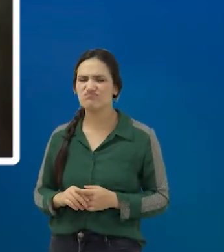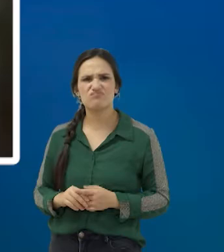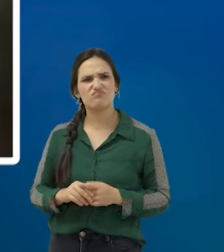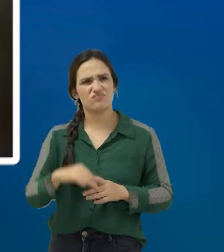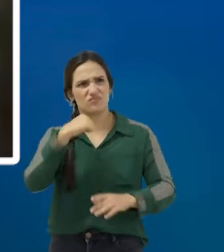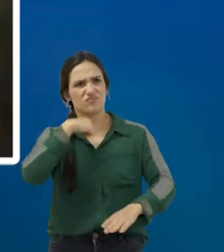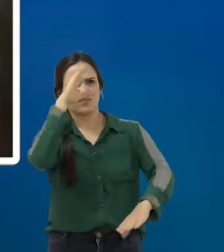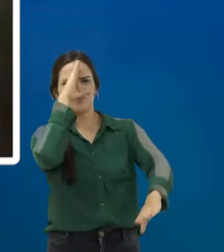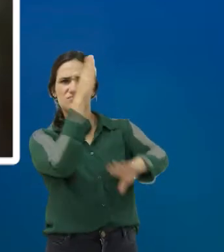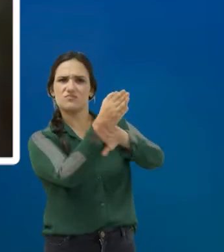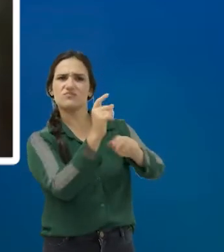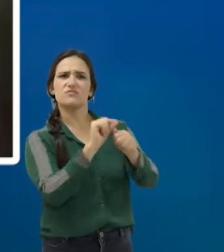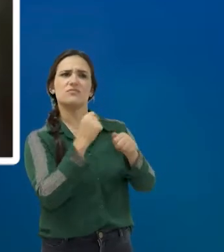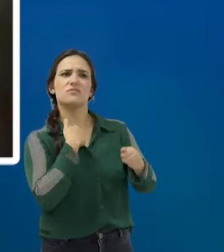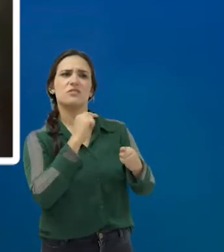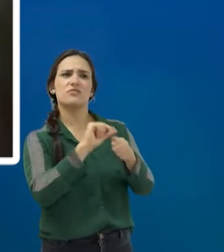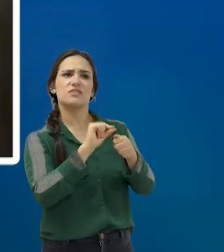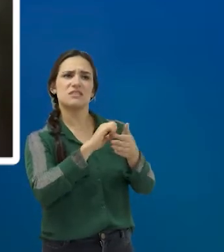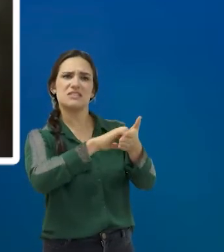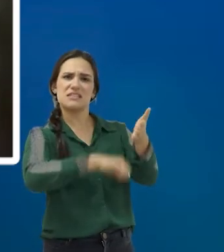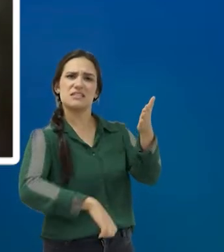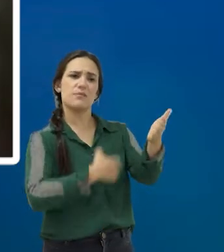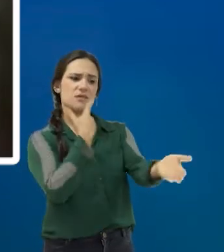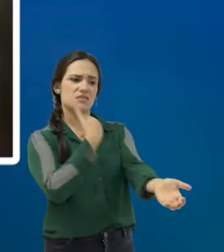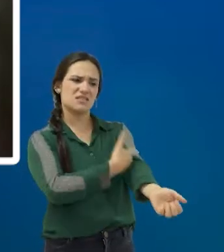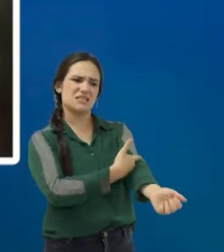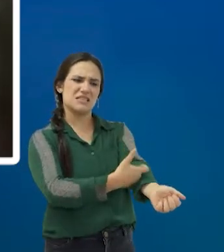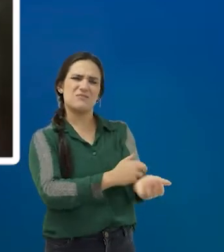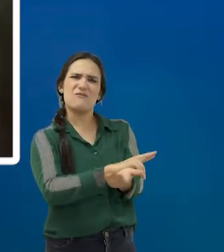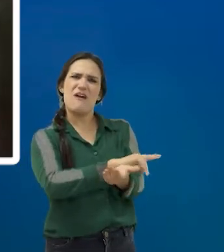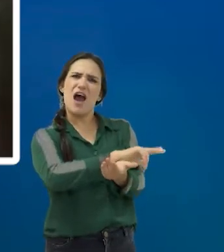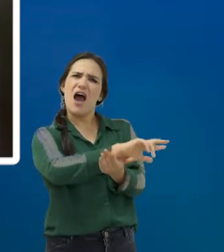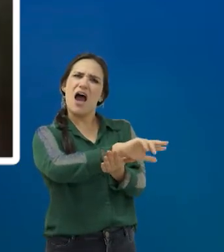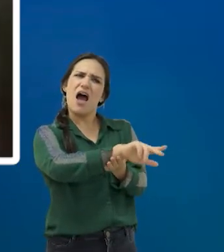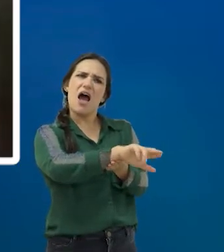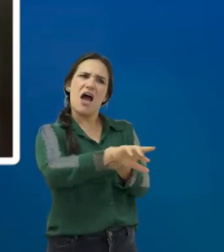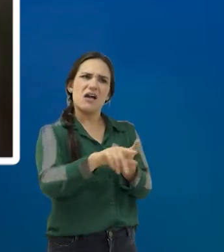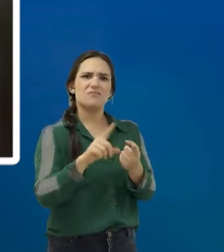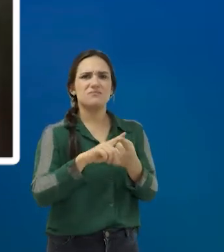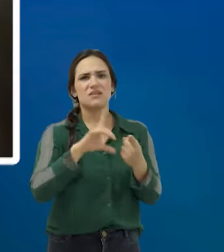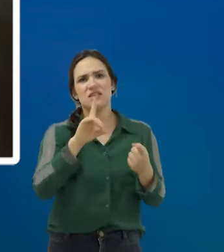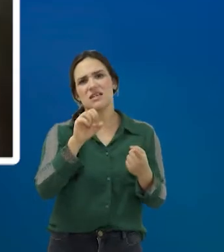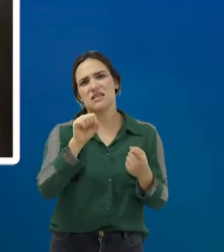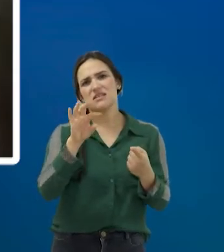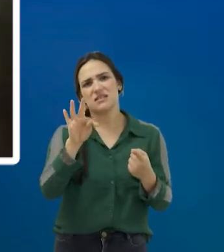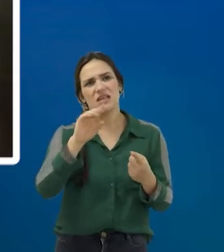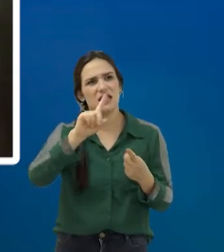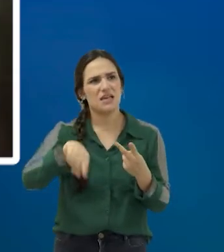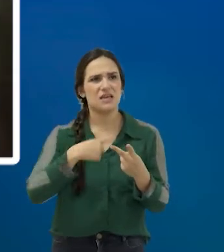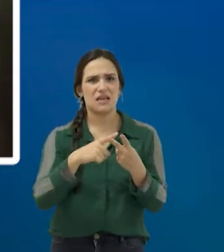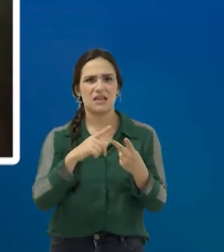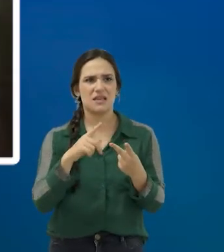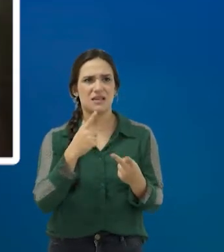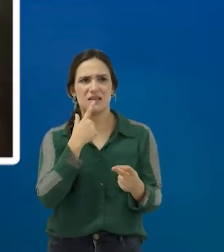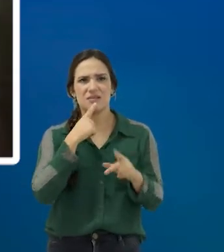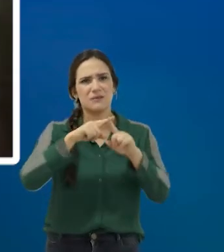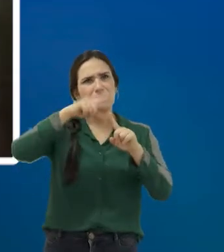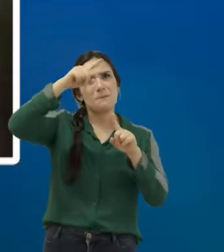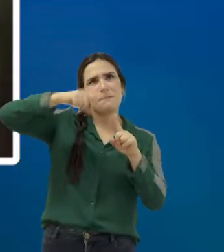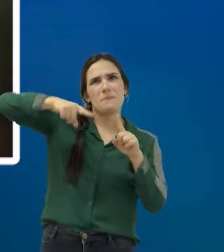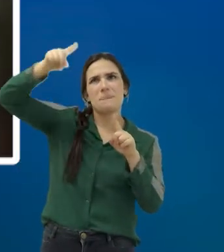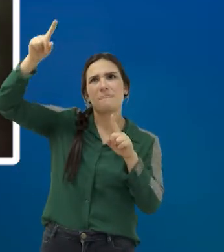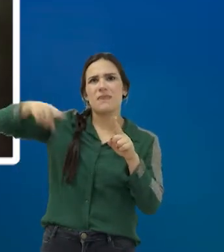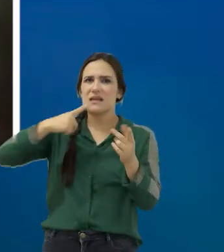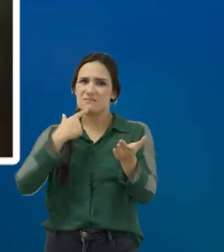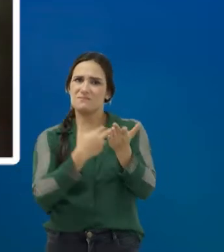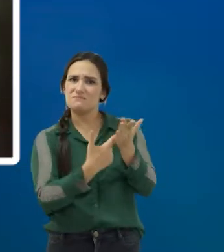ocasião, eu nem procurei um médico, eu procurei direto um laboratório e fiz exame de sangue, uma série de exames. DSTs, exame de sangue, hemograma, um monte